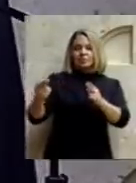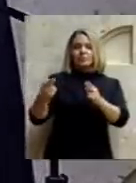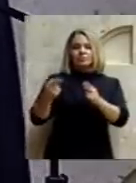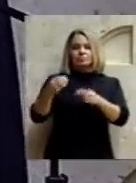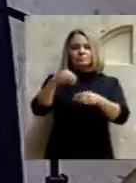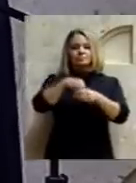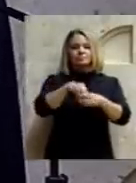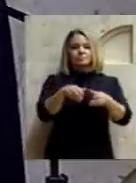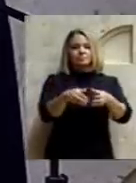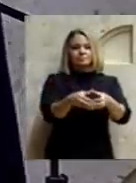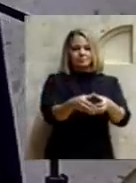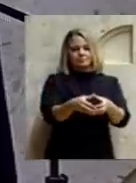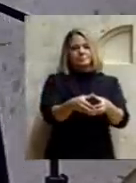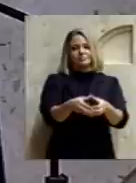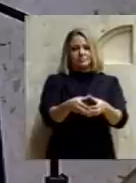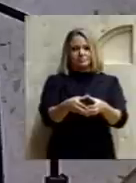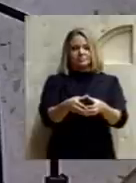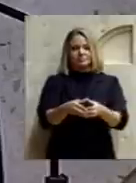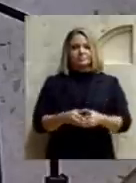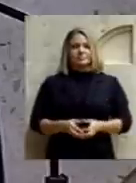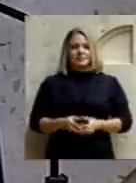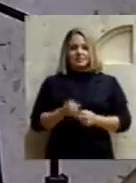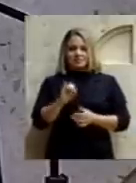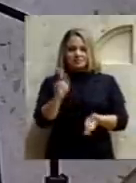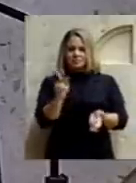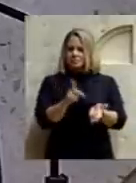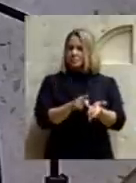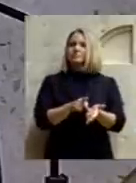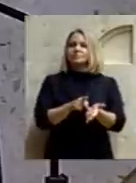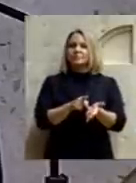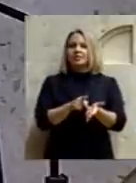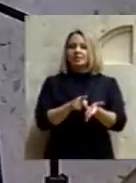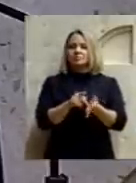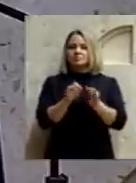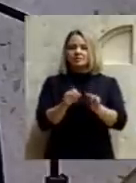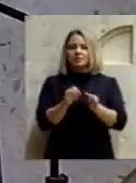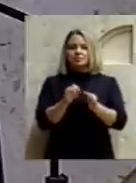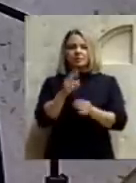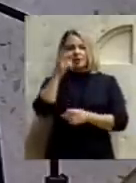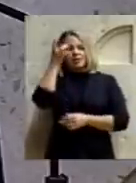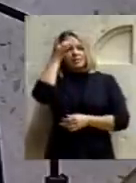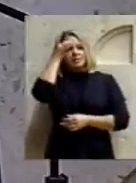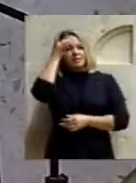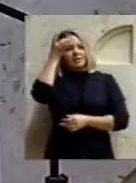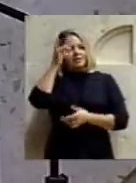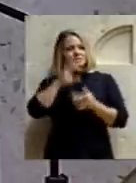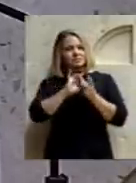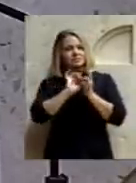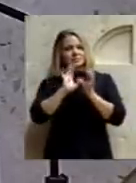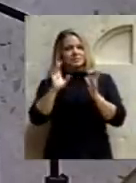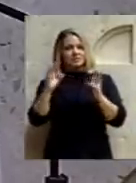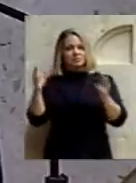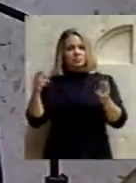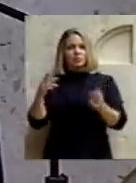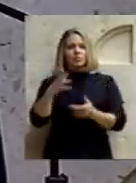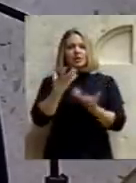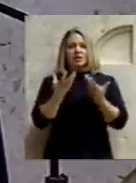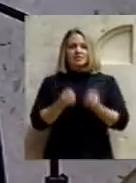está inserido. Se é certo que a noção de liberdade comumente aceita entre